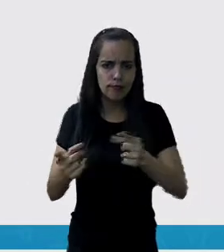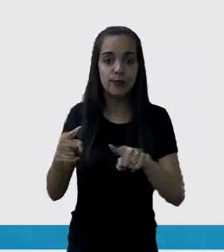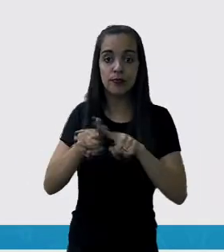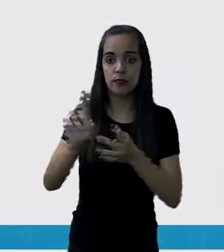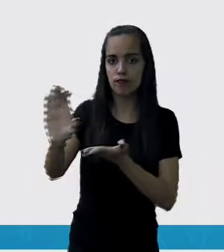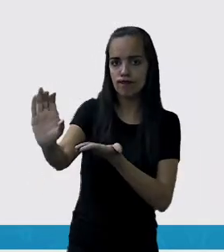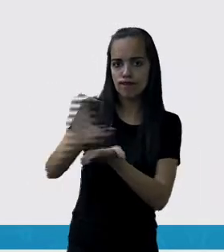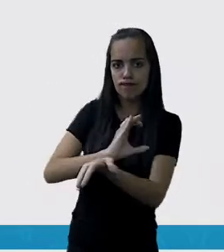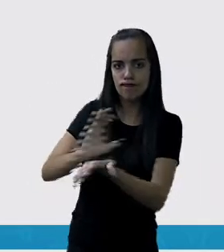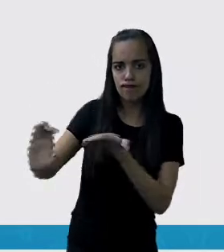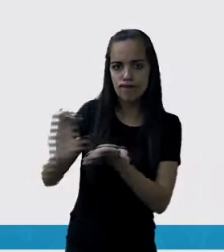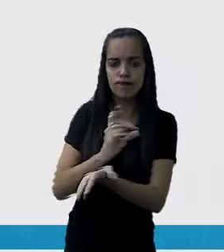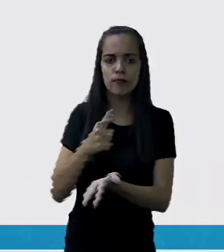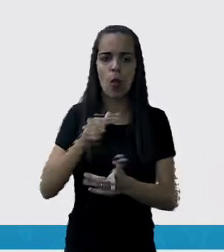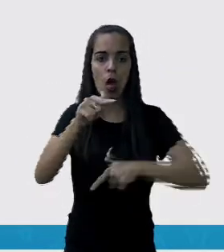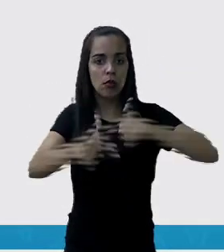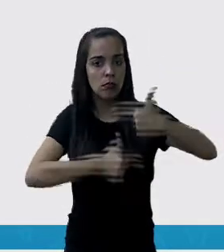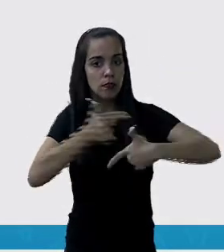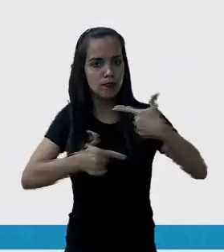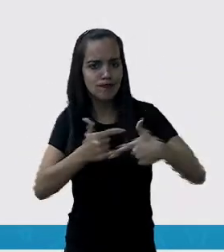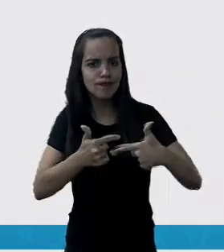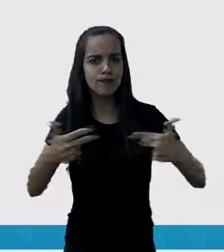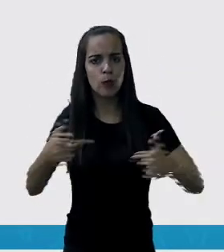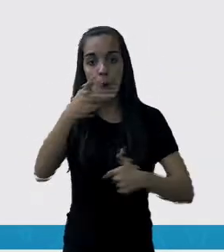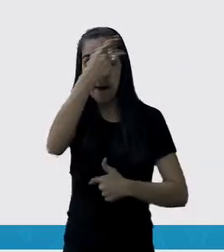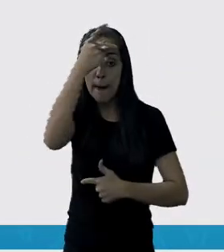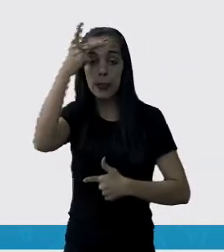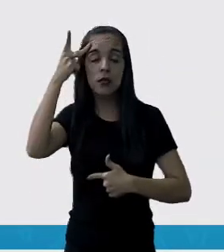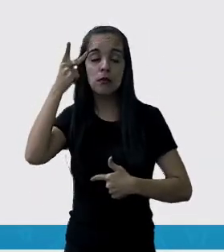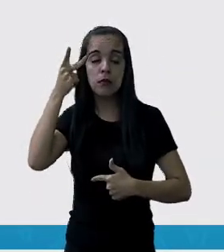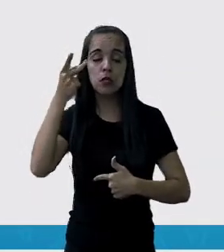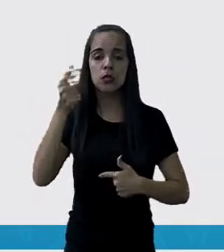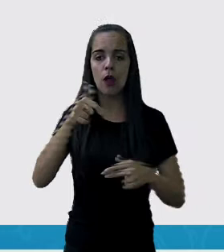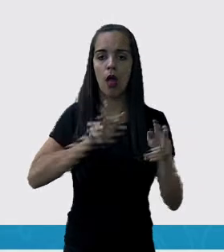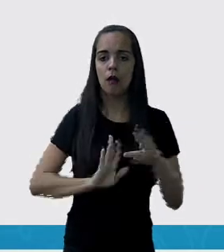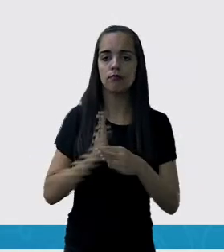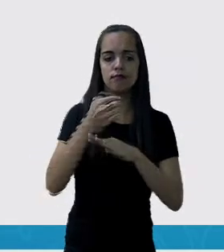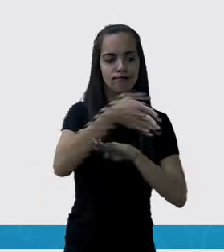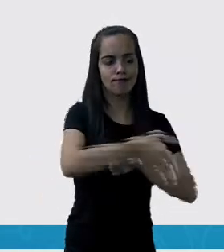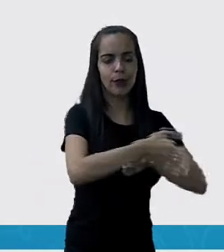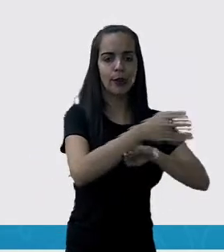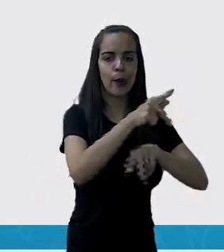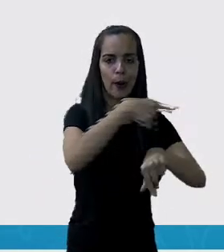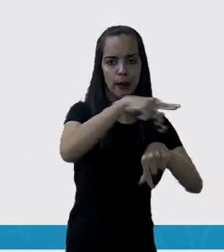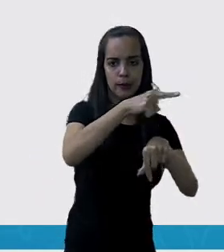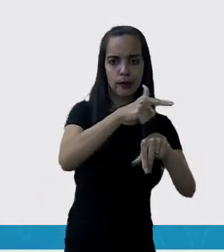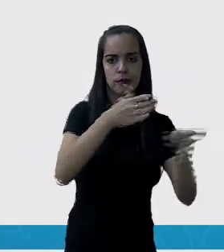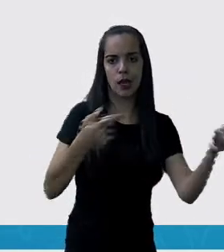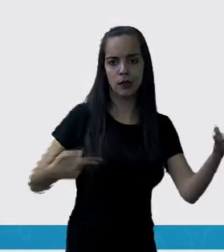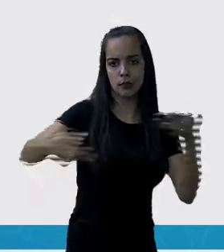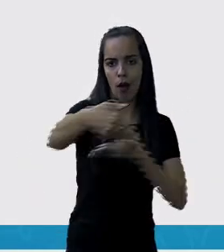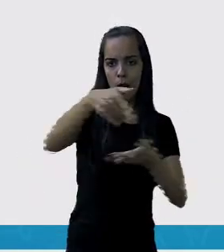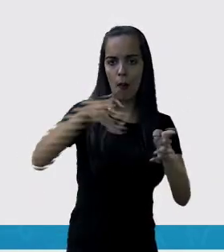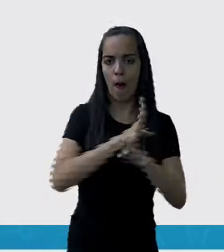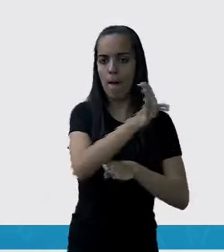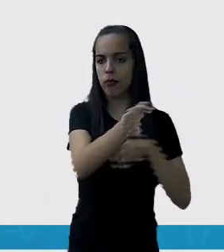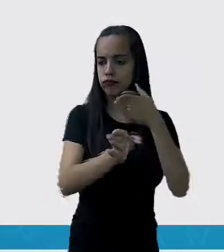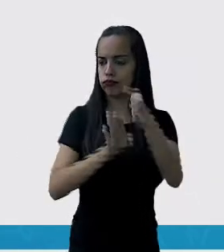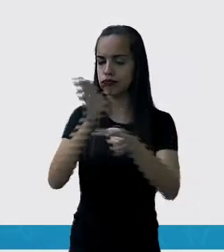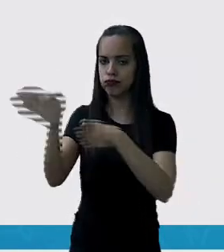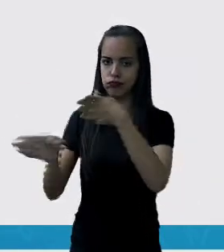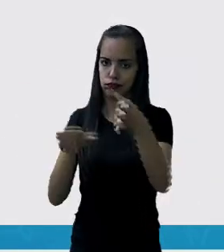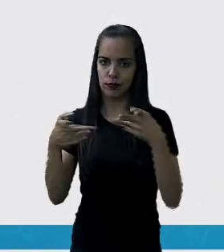capitais, serviços e pessoas entre os países